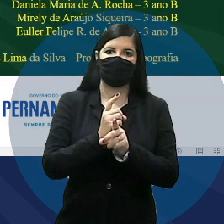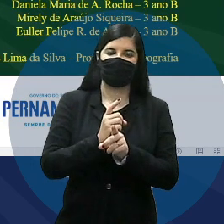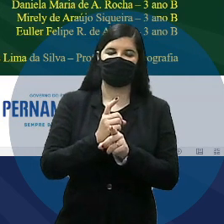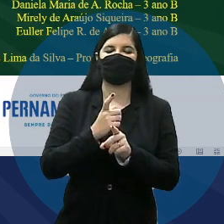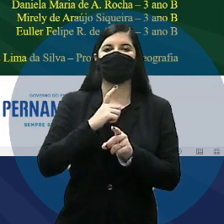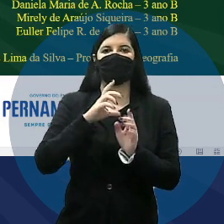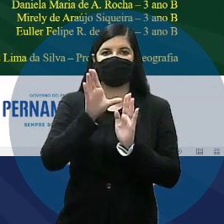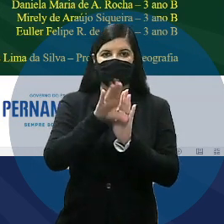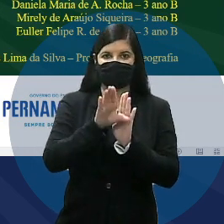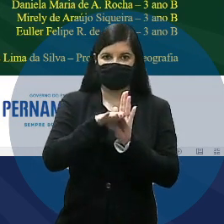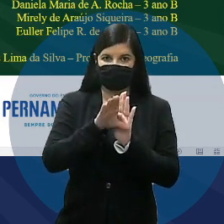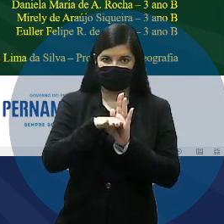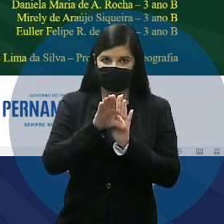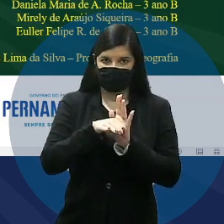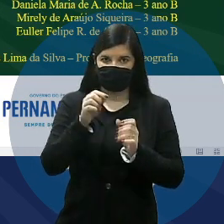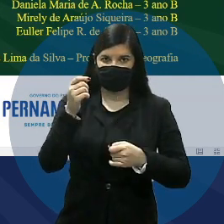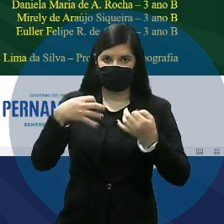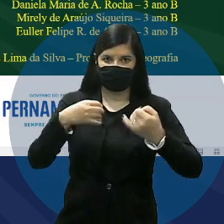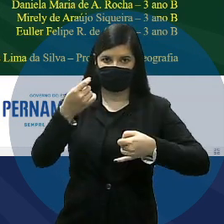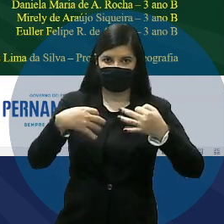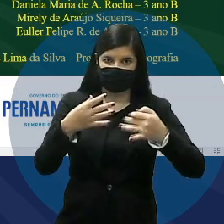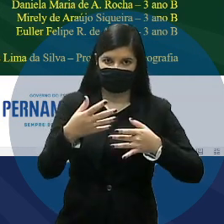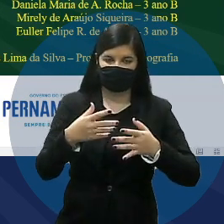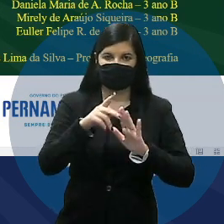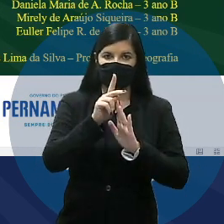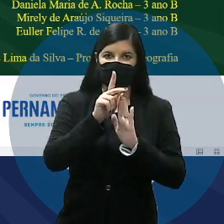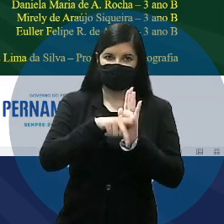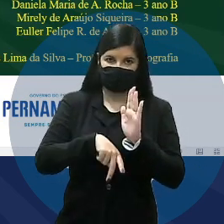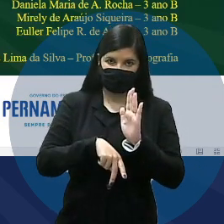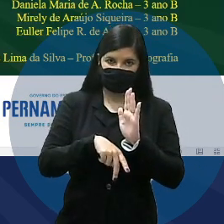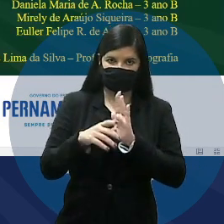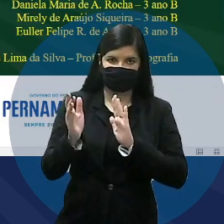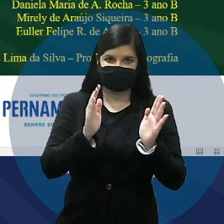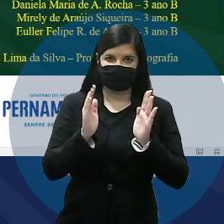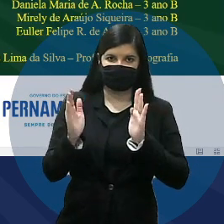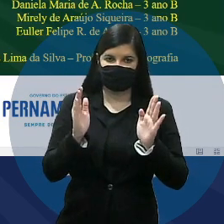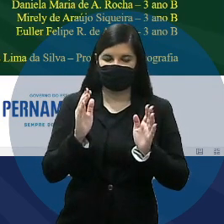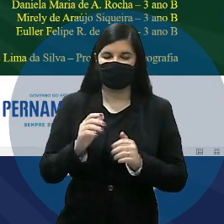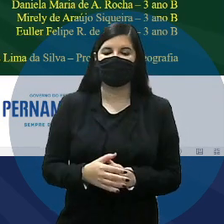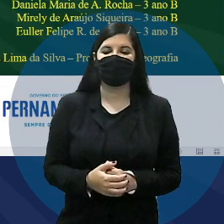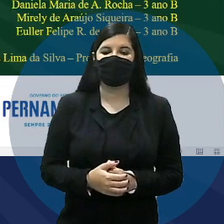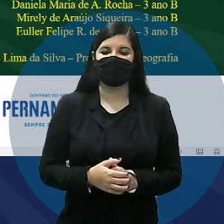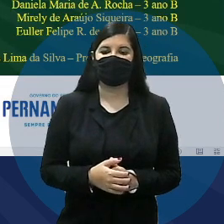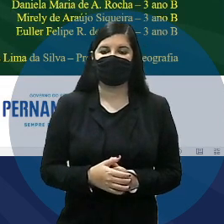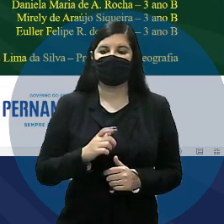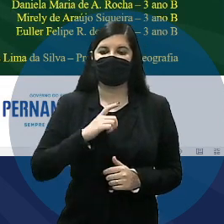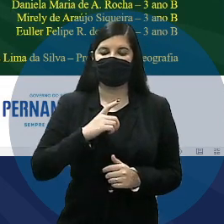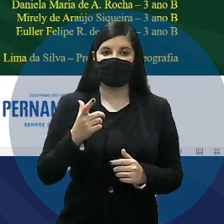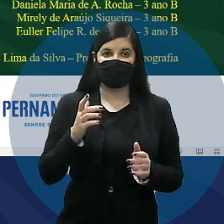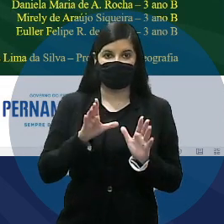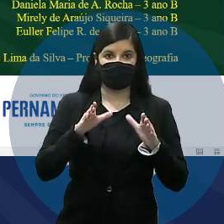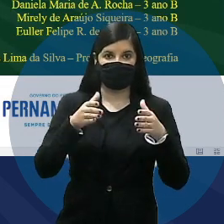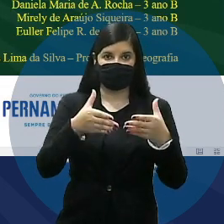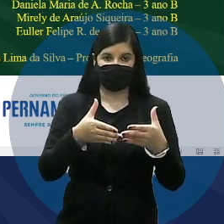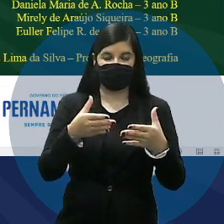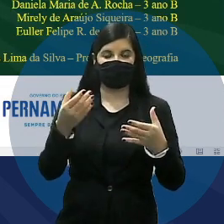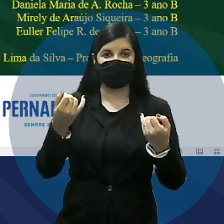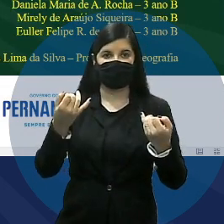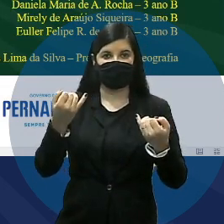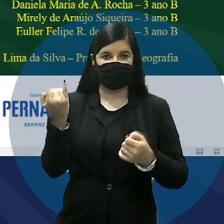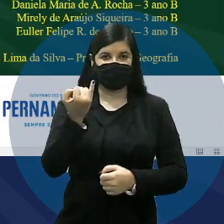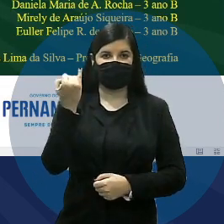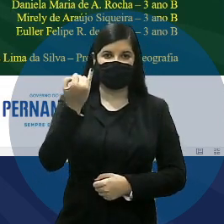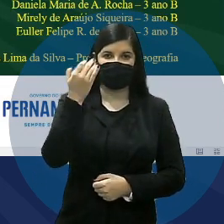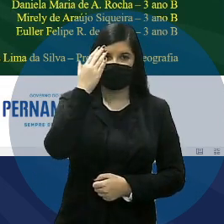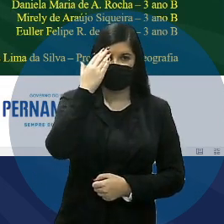conceitos foram trabalhados ao longo do nosso projeto. Então, se concentrou na importância de compreender